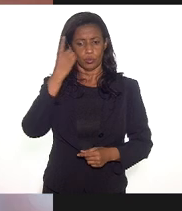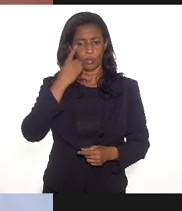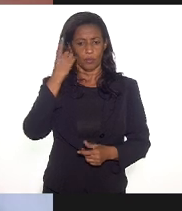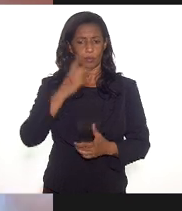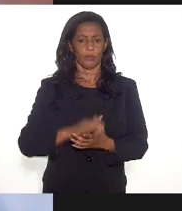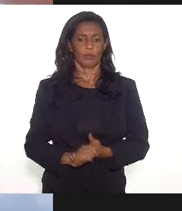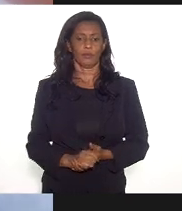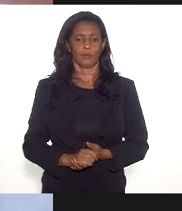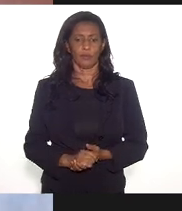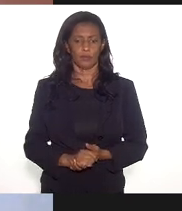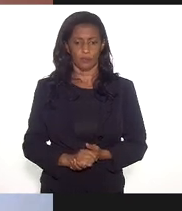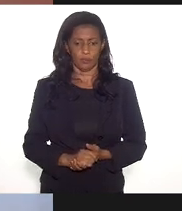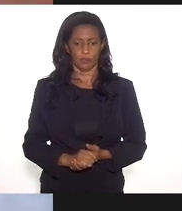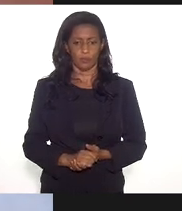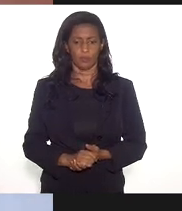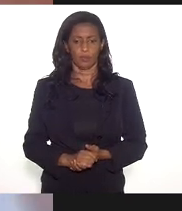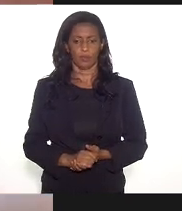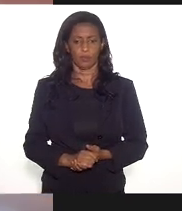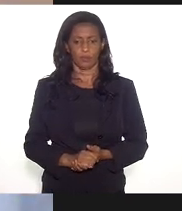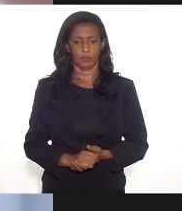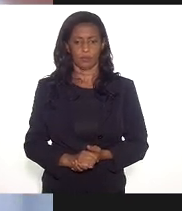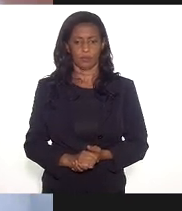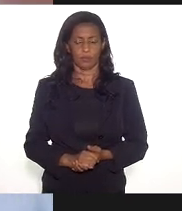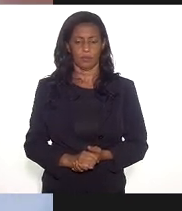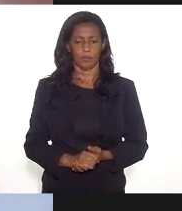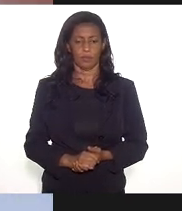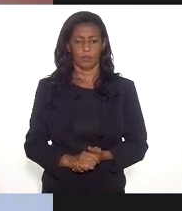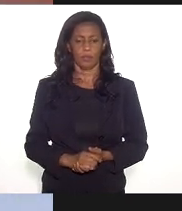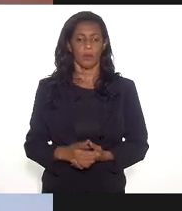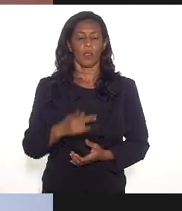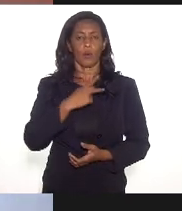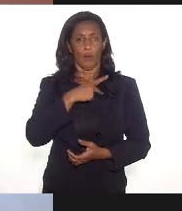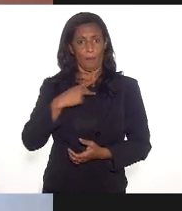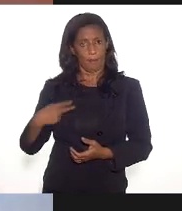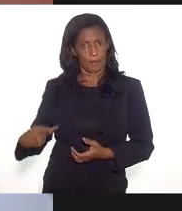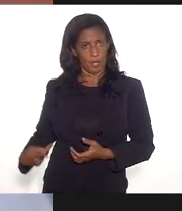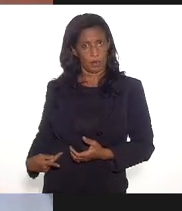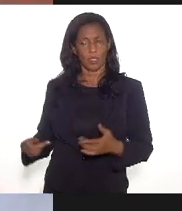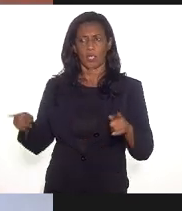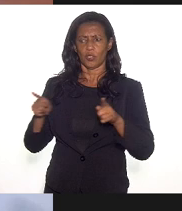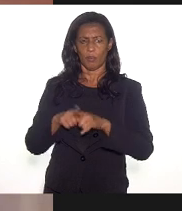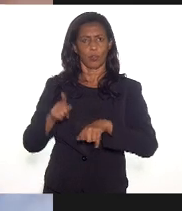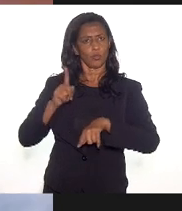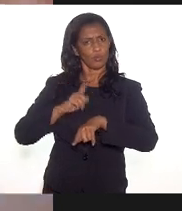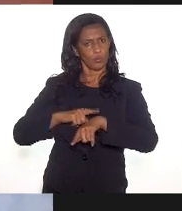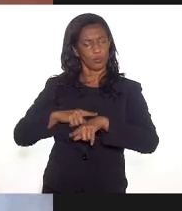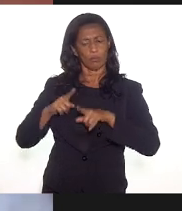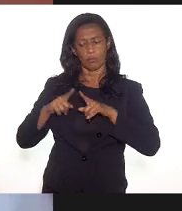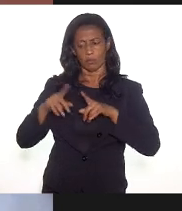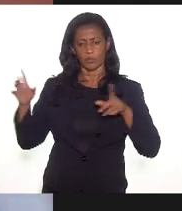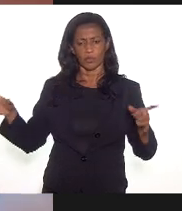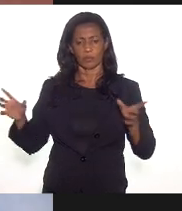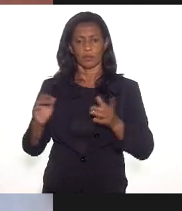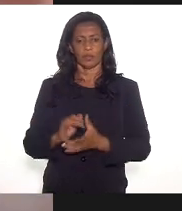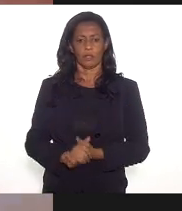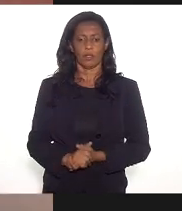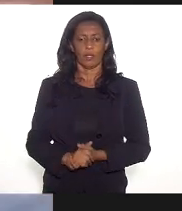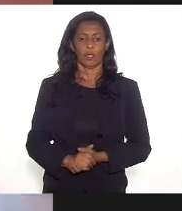estivemos falando com o presidente, que nos deu um tempo, uma atenção muito satisfatória. Se houver